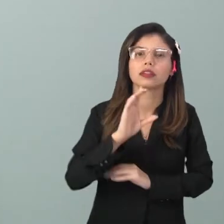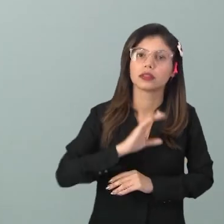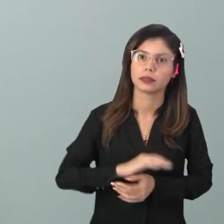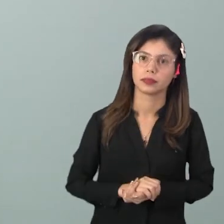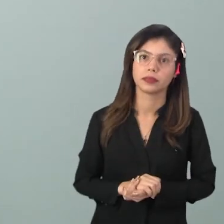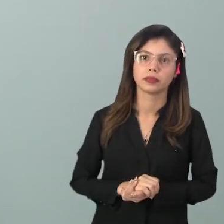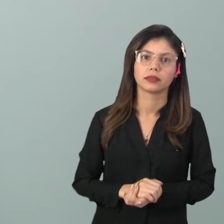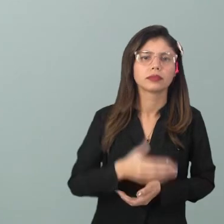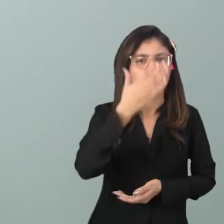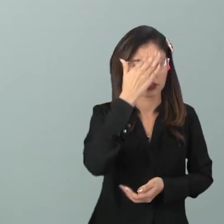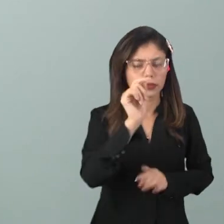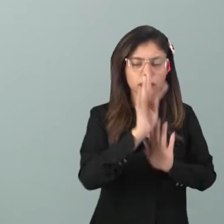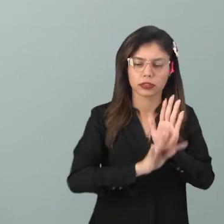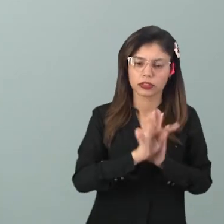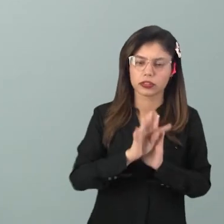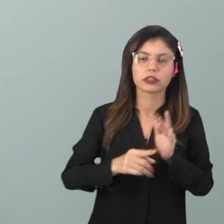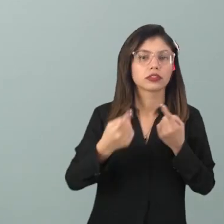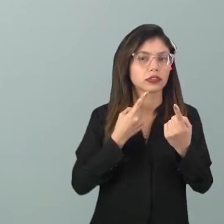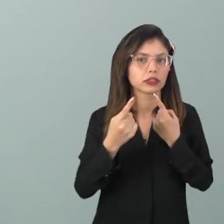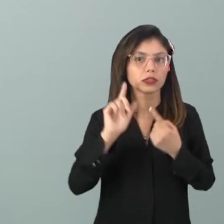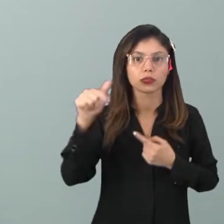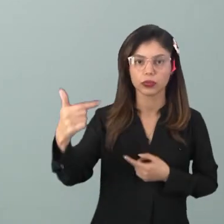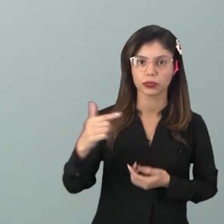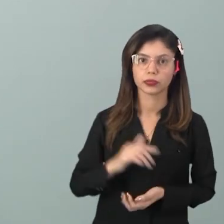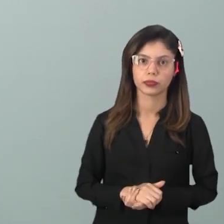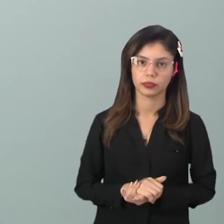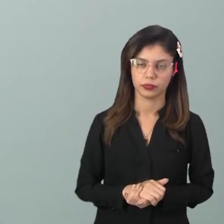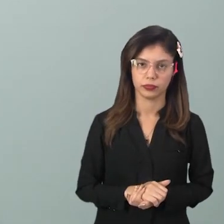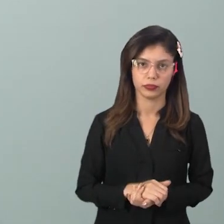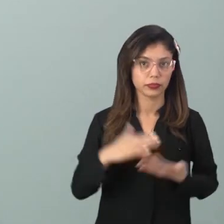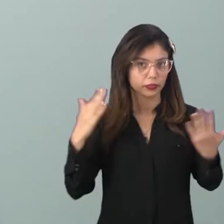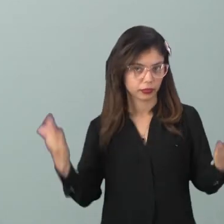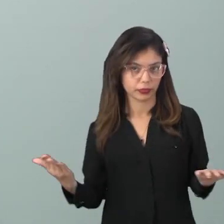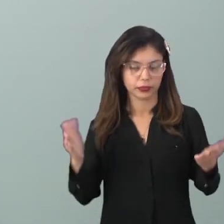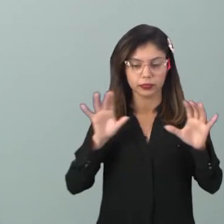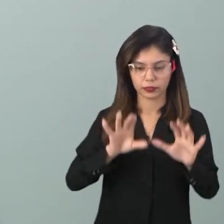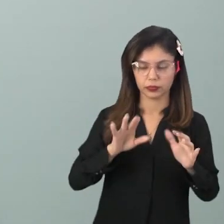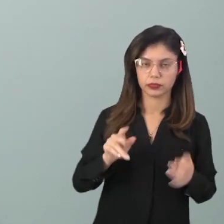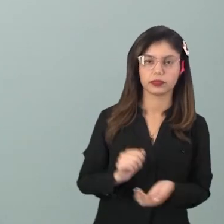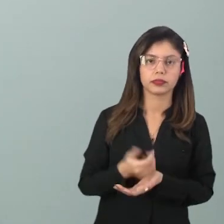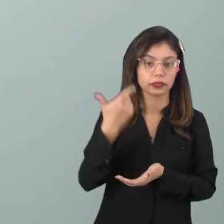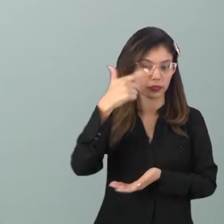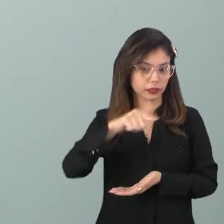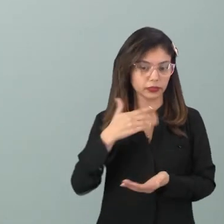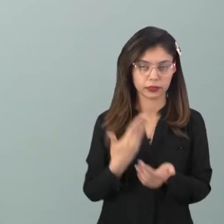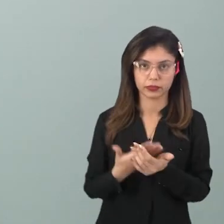para você saber que aquele texto está dialogando com o outro. Então é isso. Para